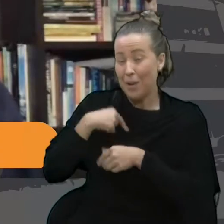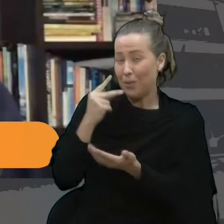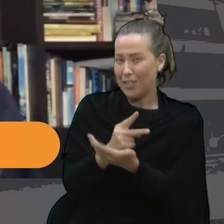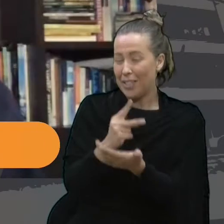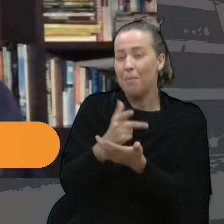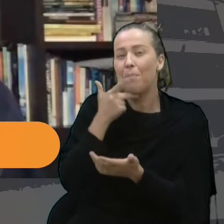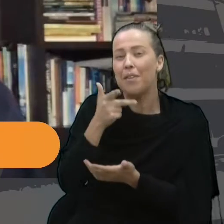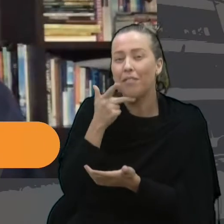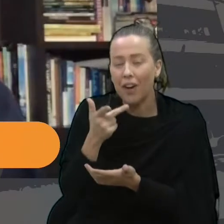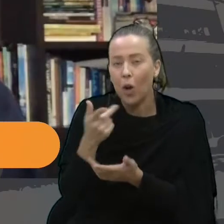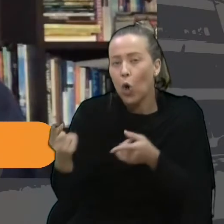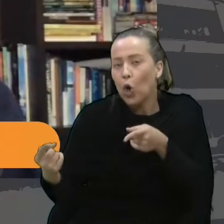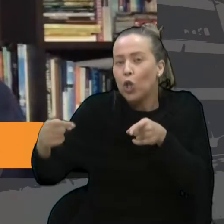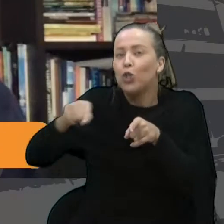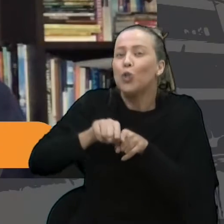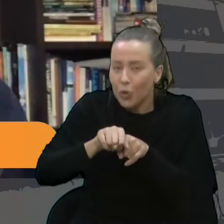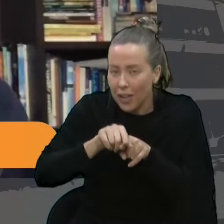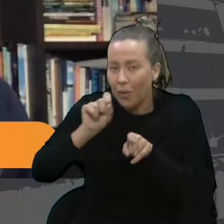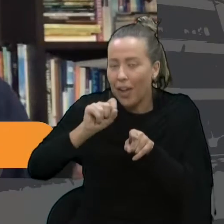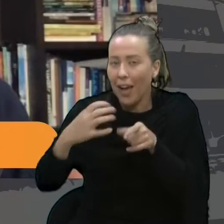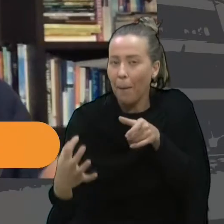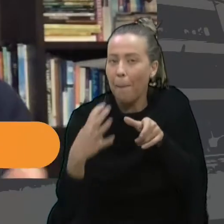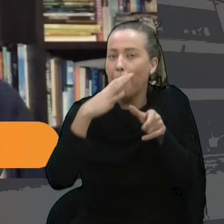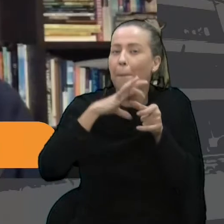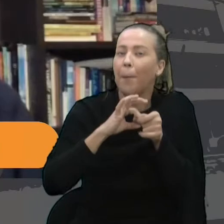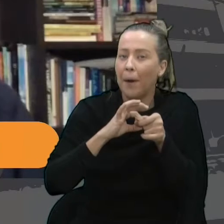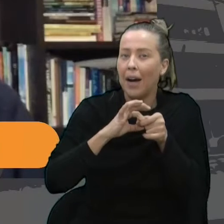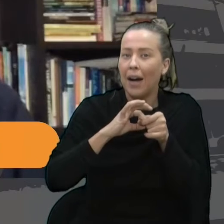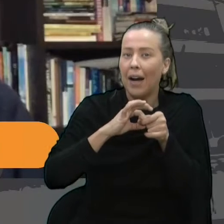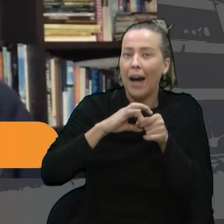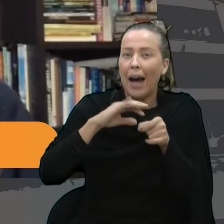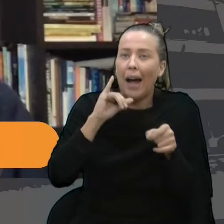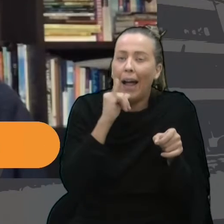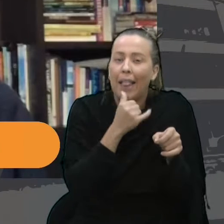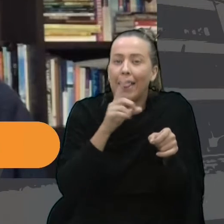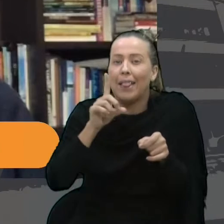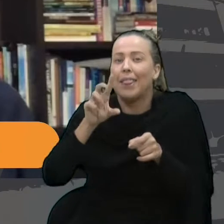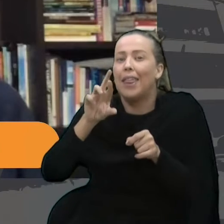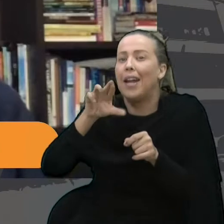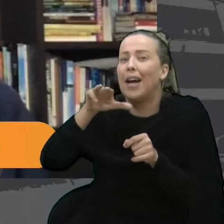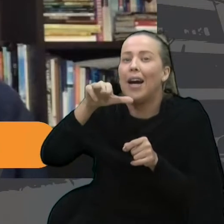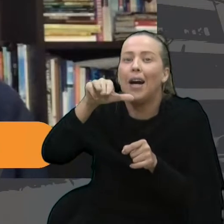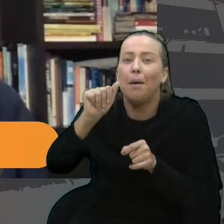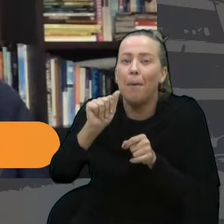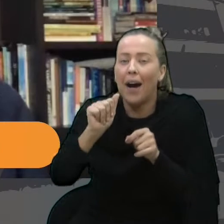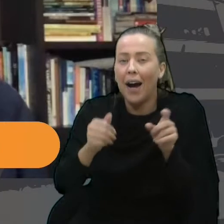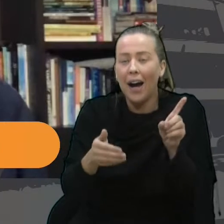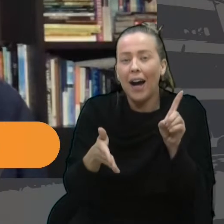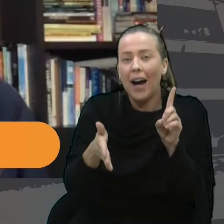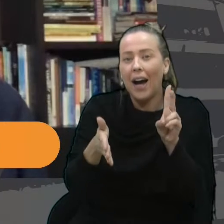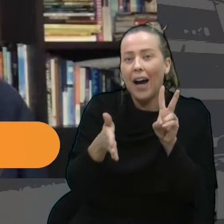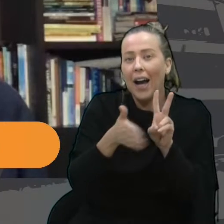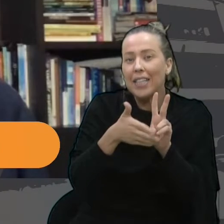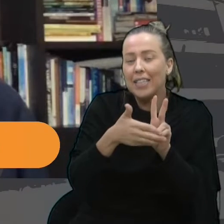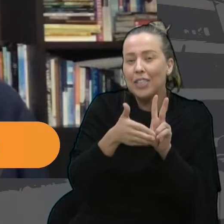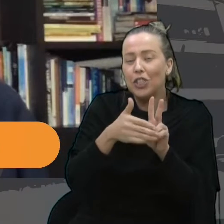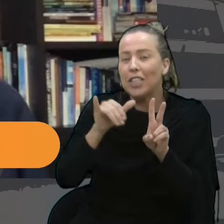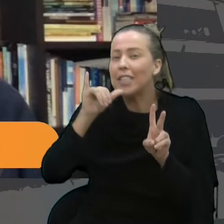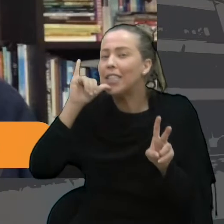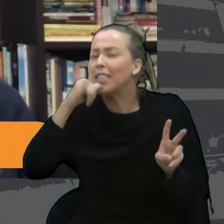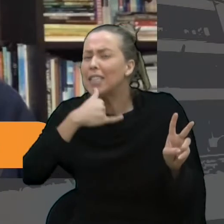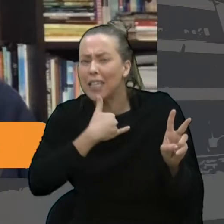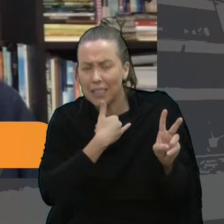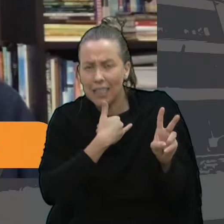que juntou a melancolia do índio, a